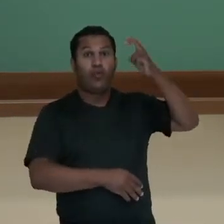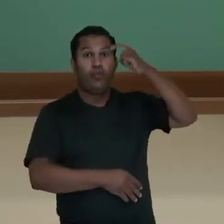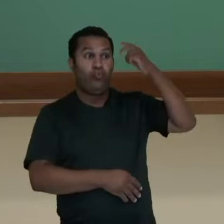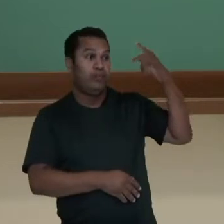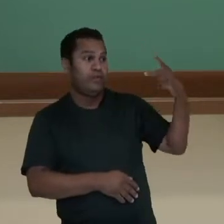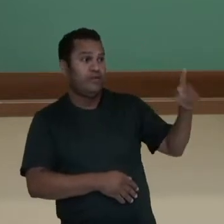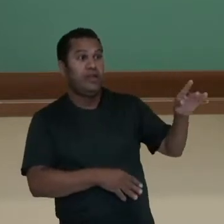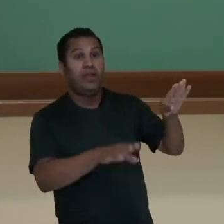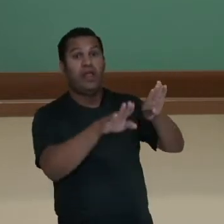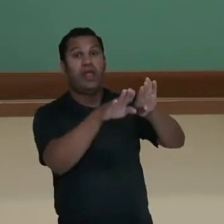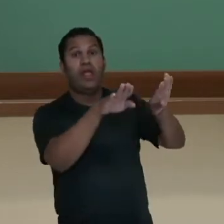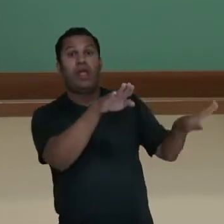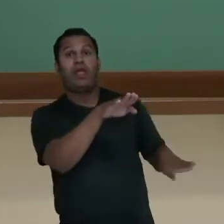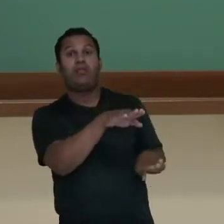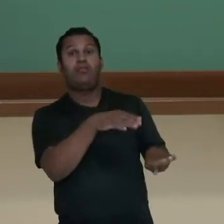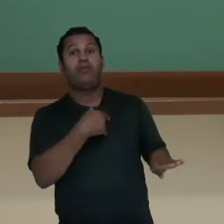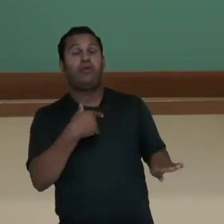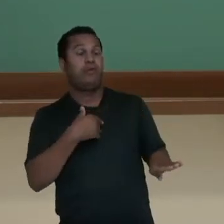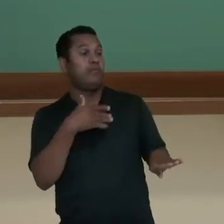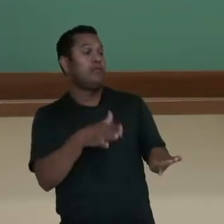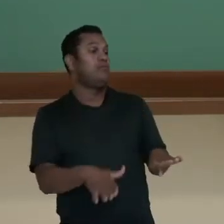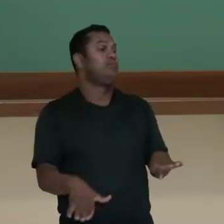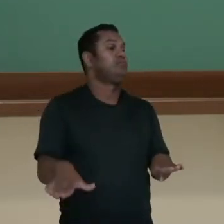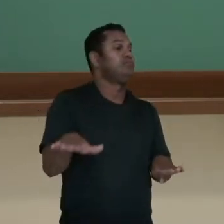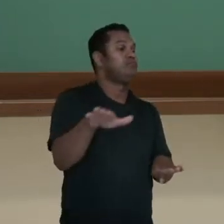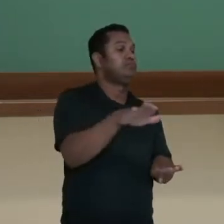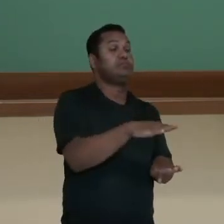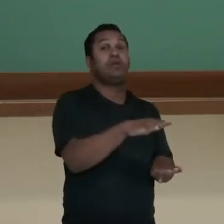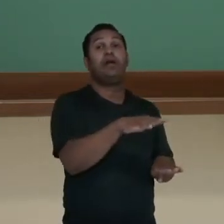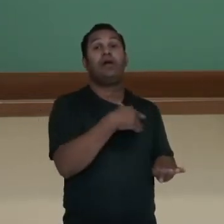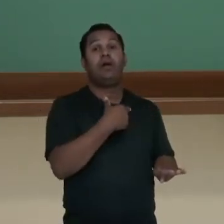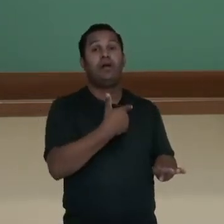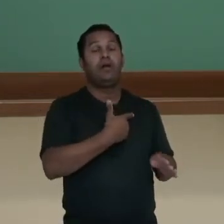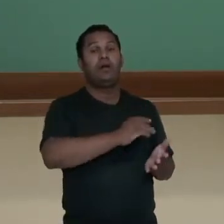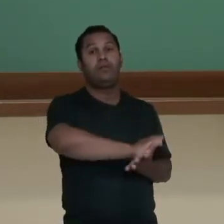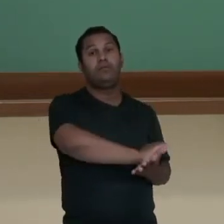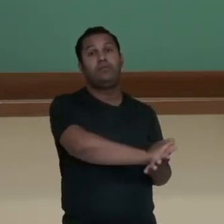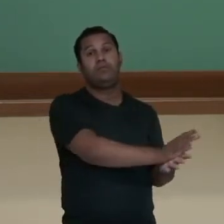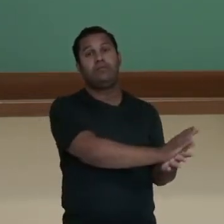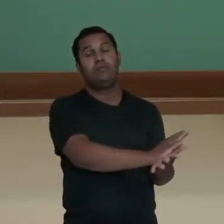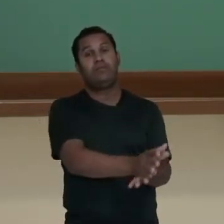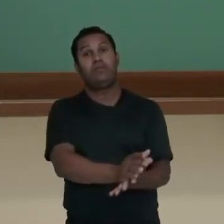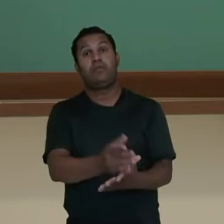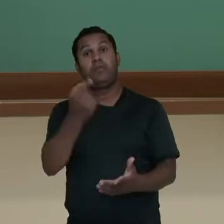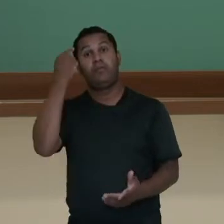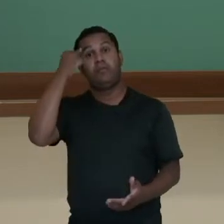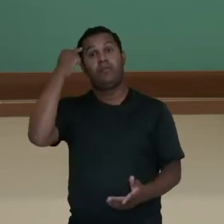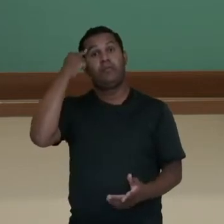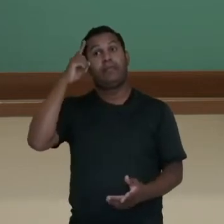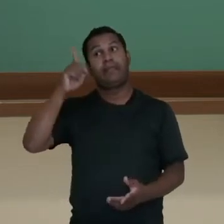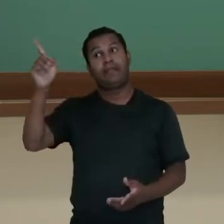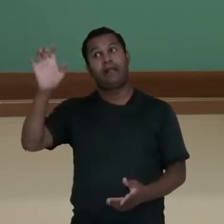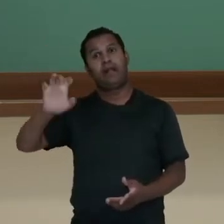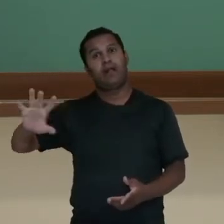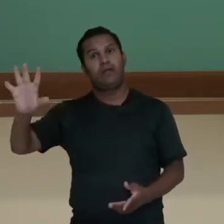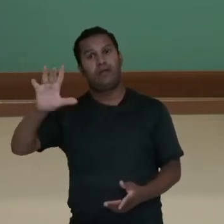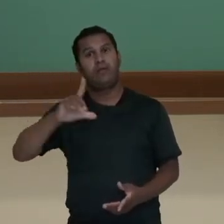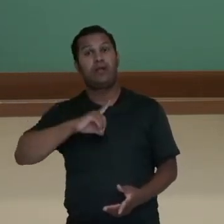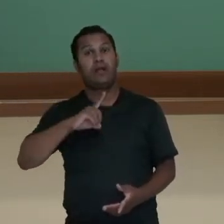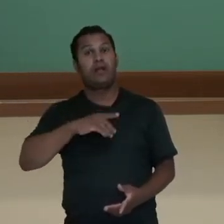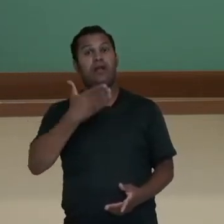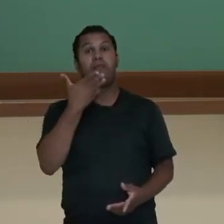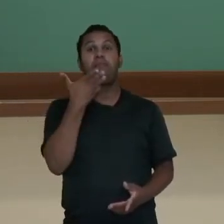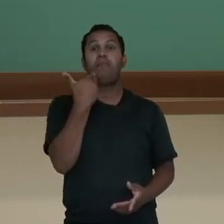que a sua cultura é superior. O europeu tinha a ideia de que a cultura europeia era superior à cultura